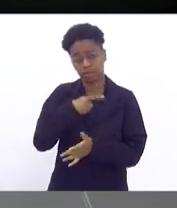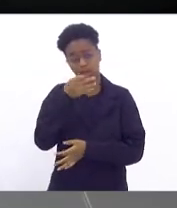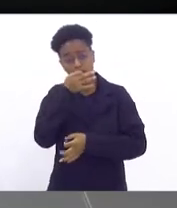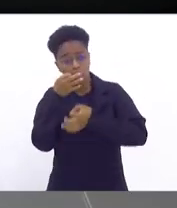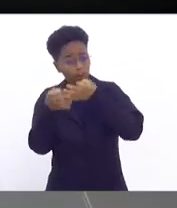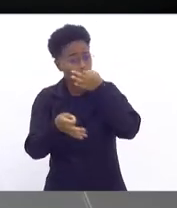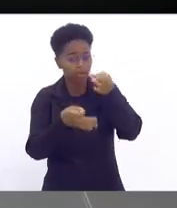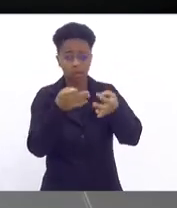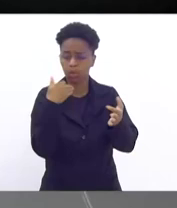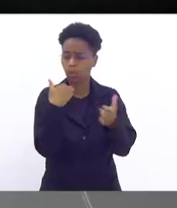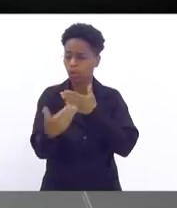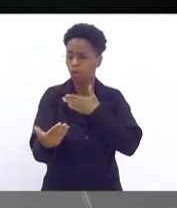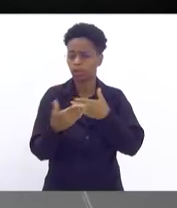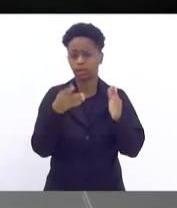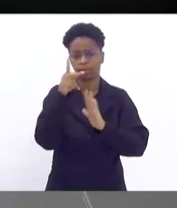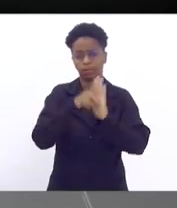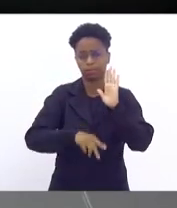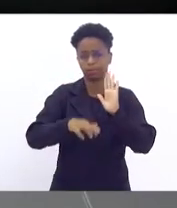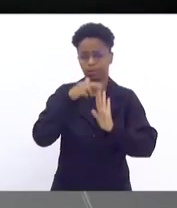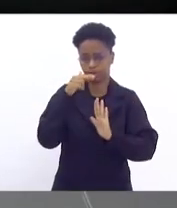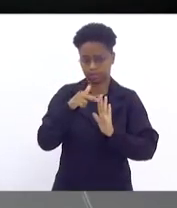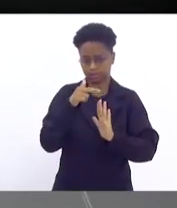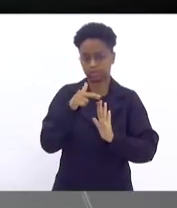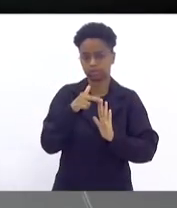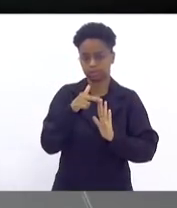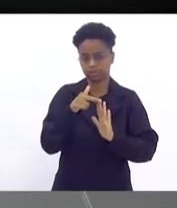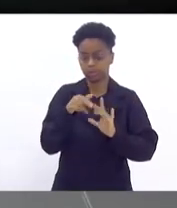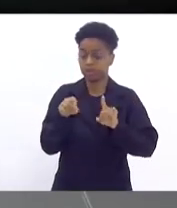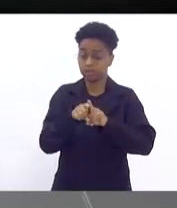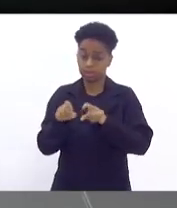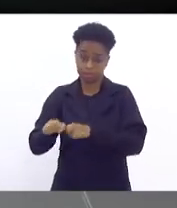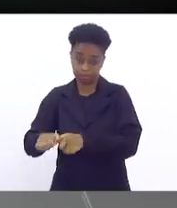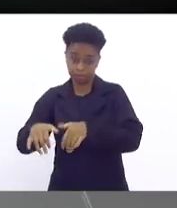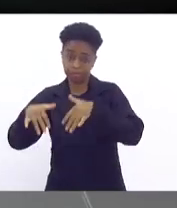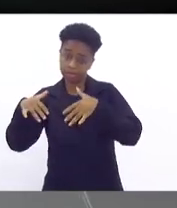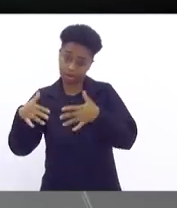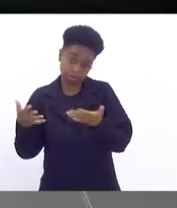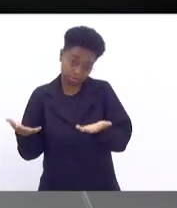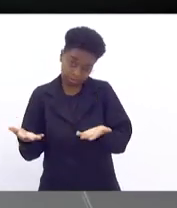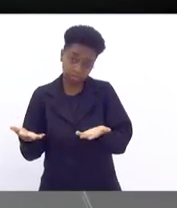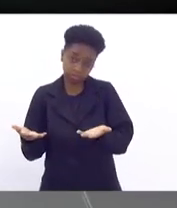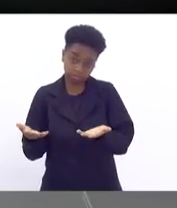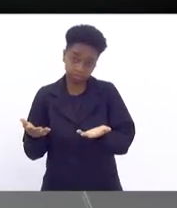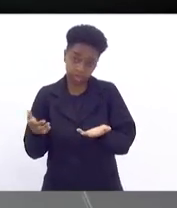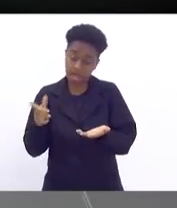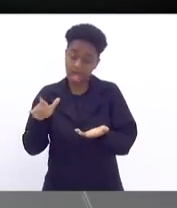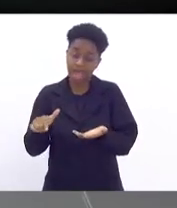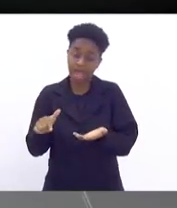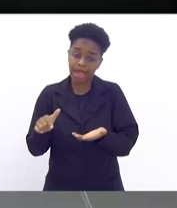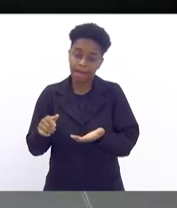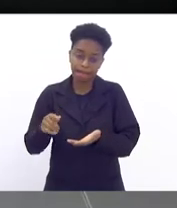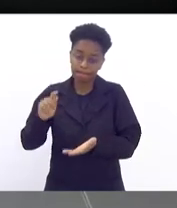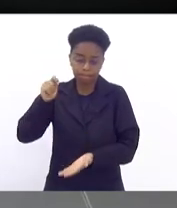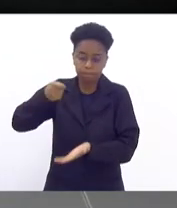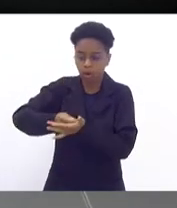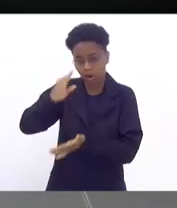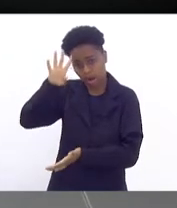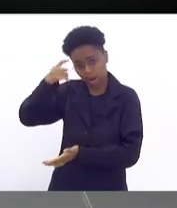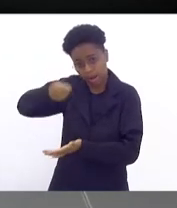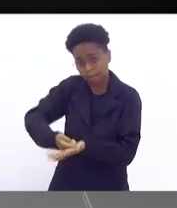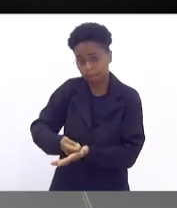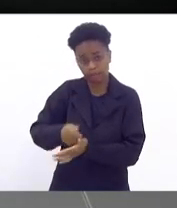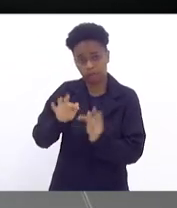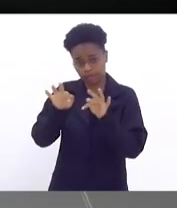sobre qualquer projeto de resolução e o plenário é a última palavra bom então